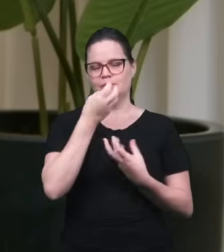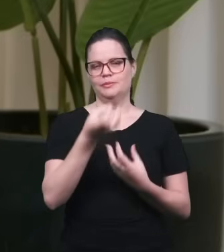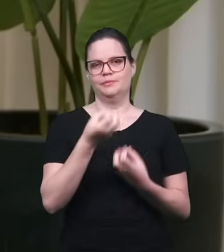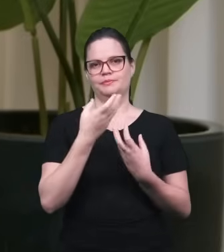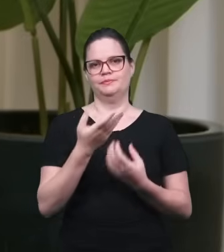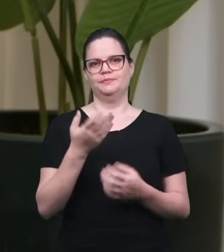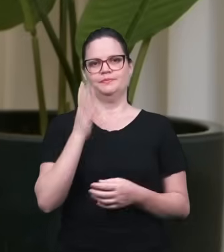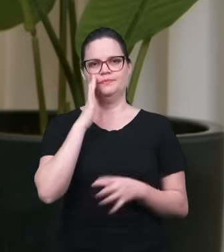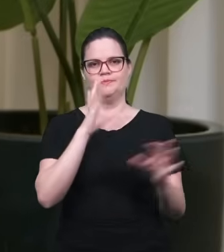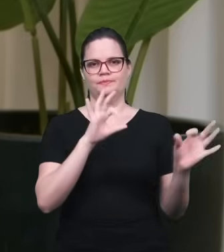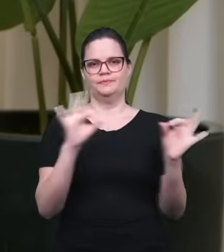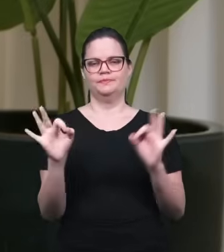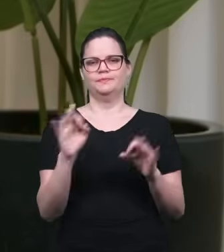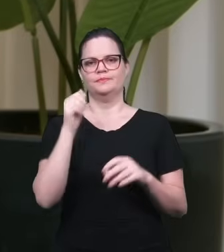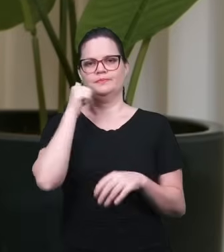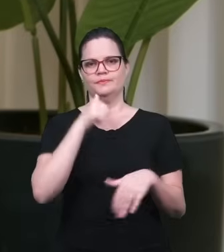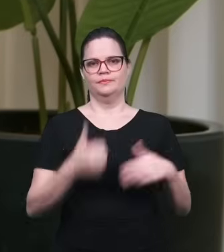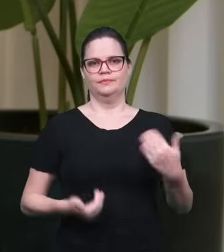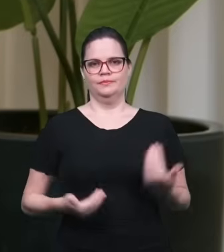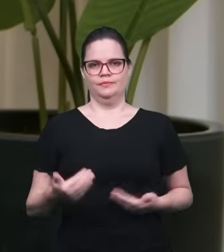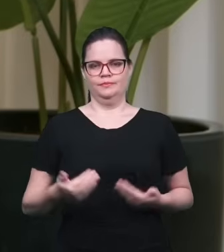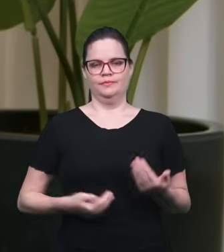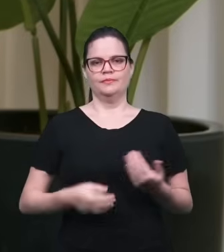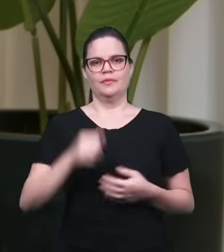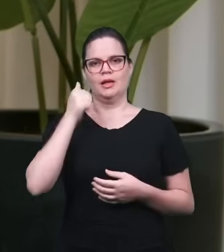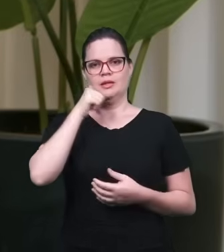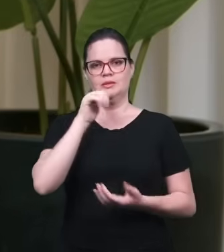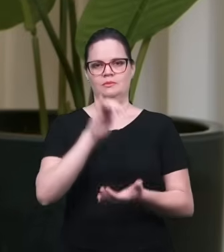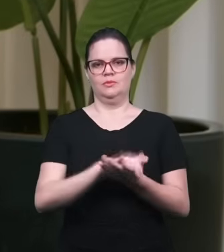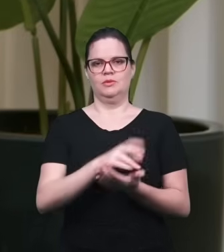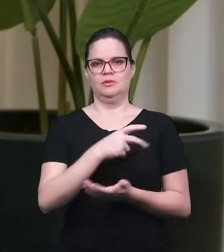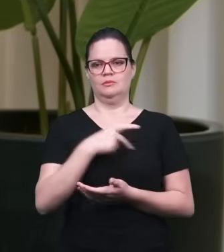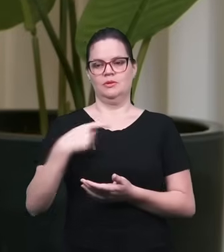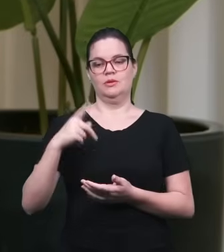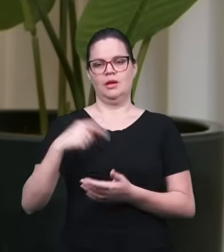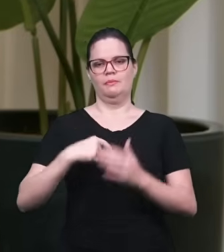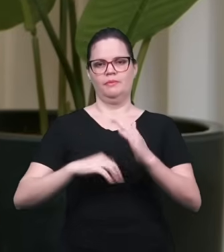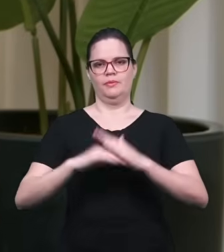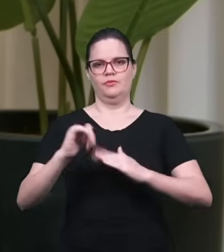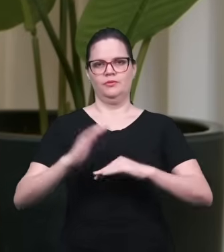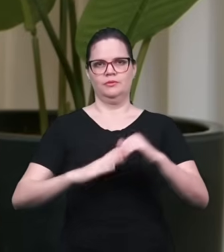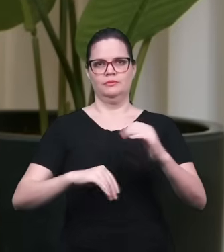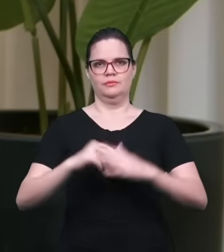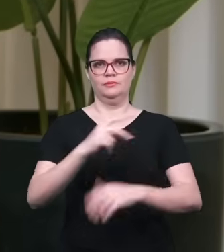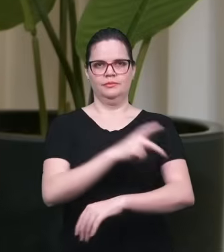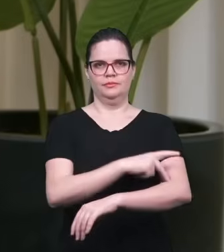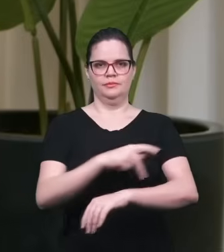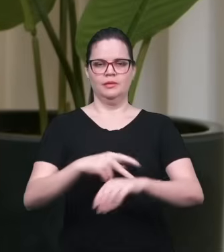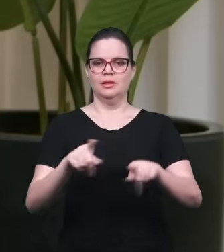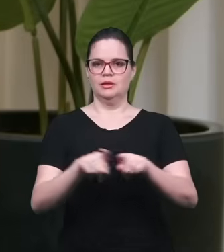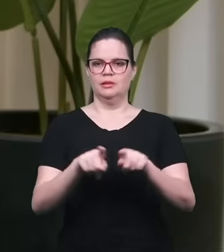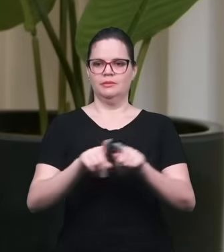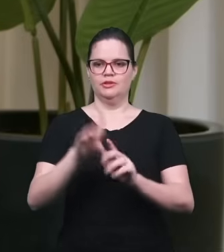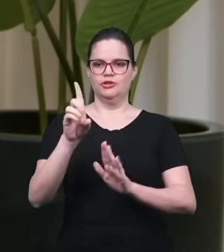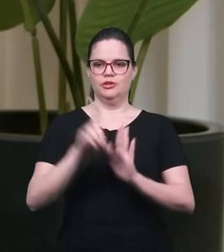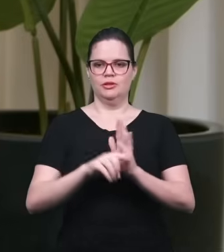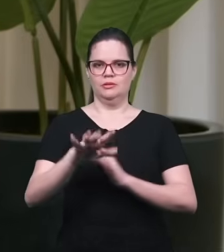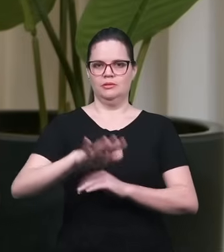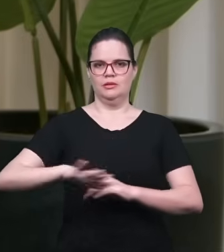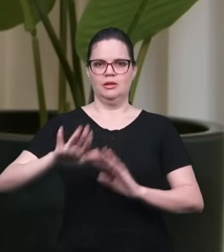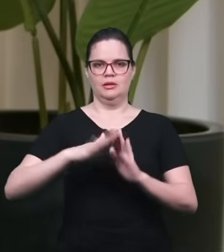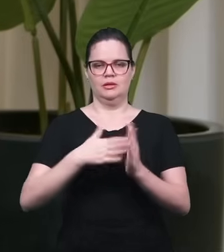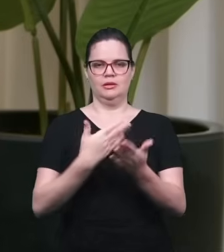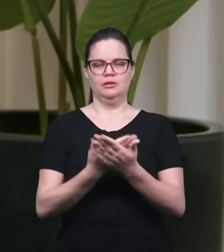depoimento de uma irmã, esposa de pastor, que é pedagoga, que é diretora de escola, que tem